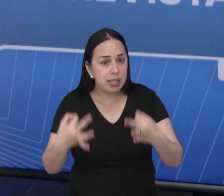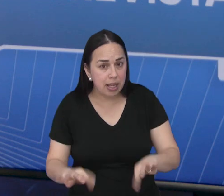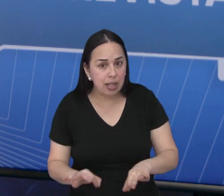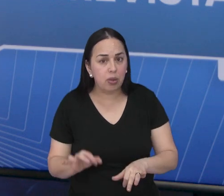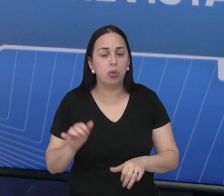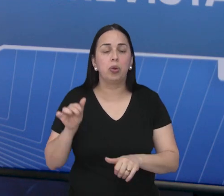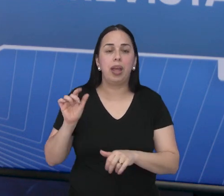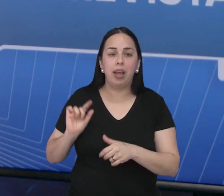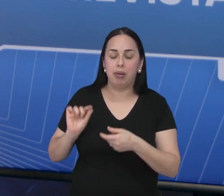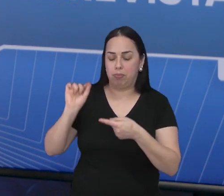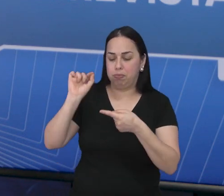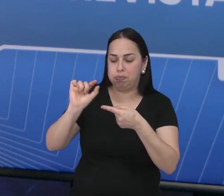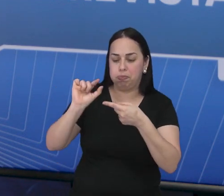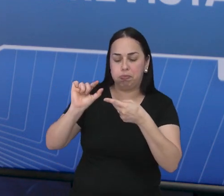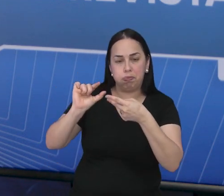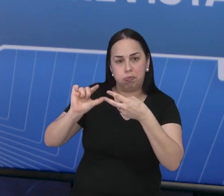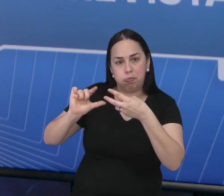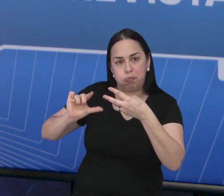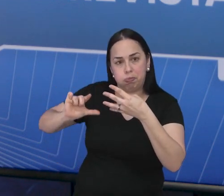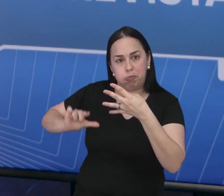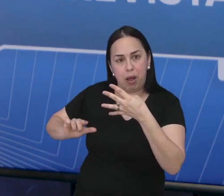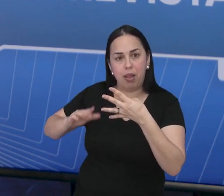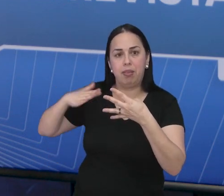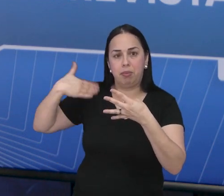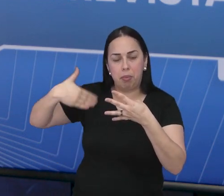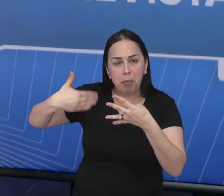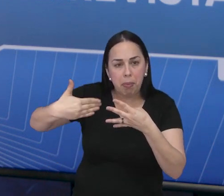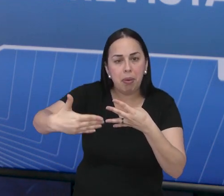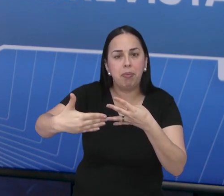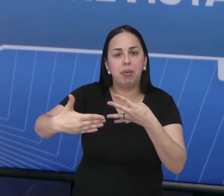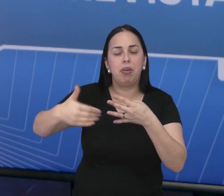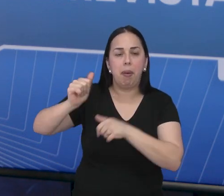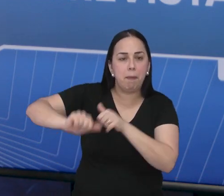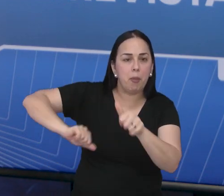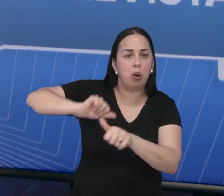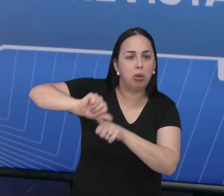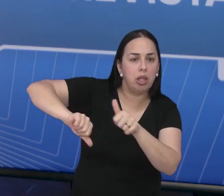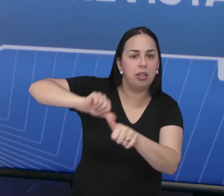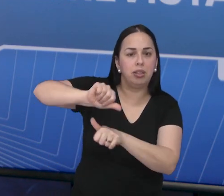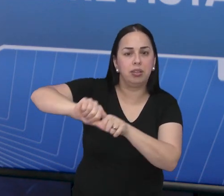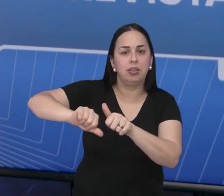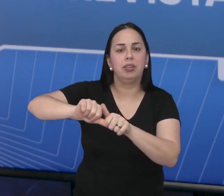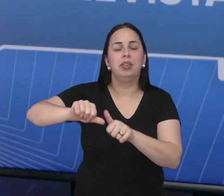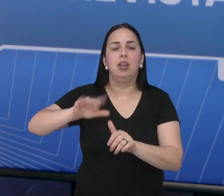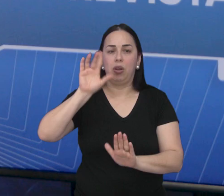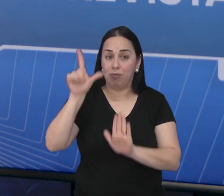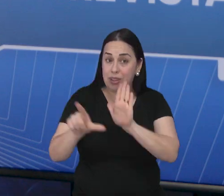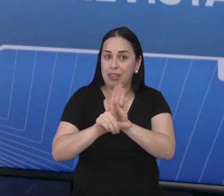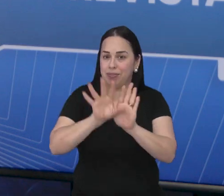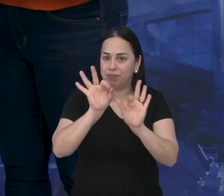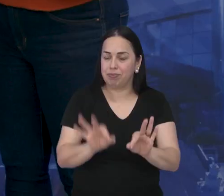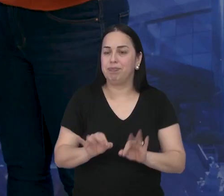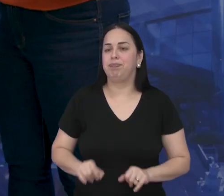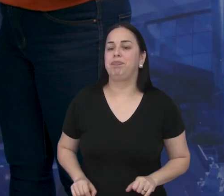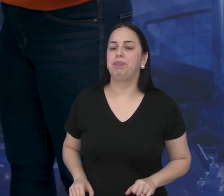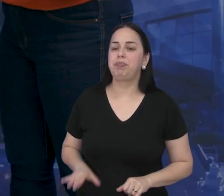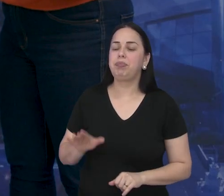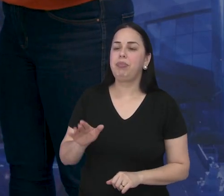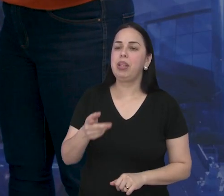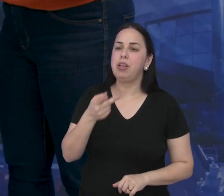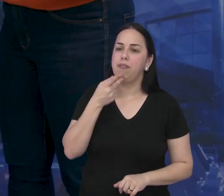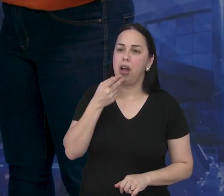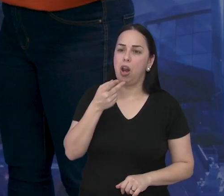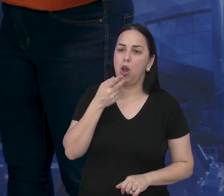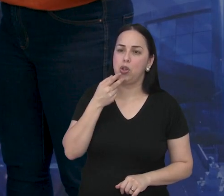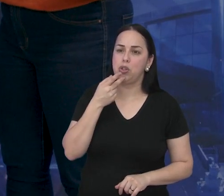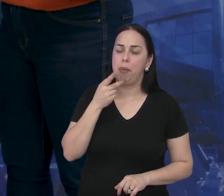essa modulação, com essa graduação que eles estão propondo, logo a gente vai estar em vigor. Você falou do